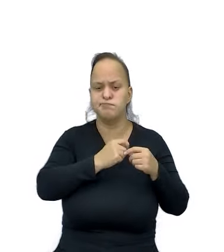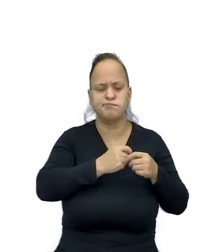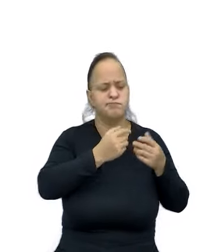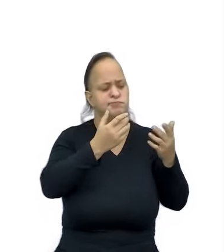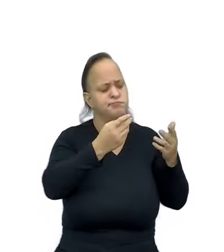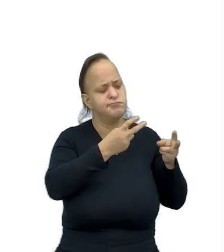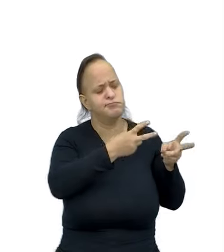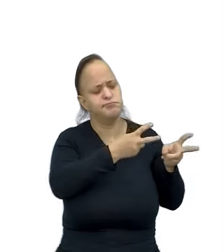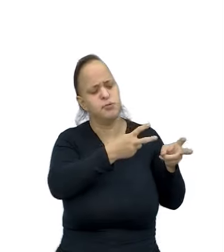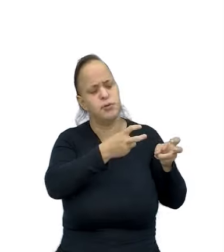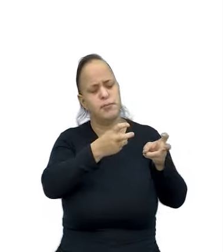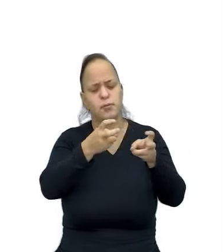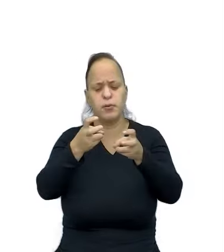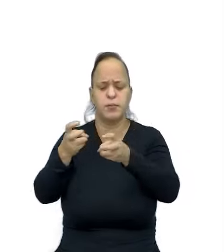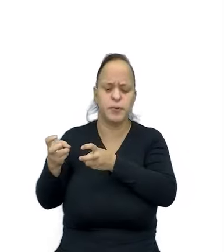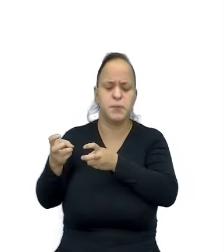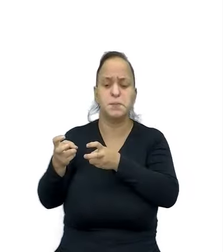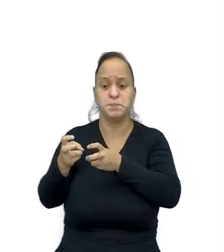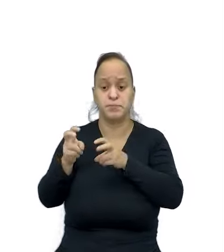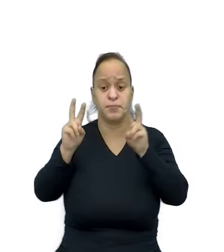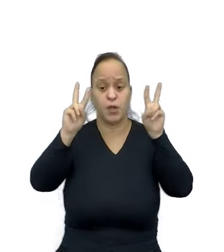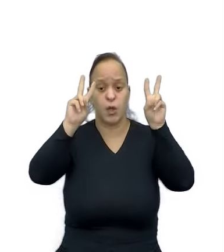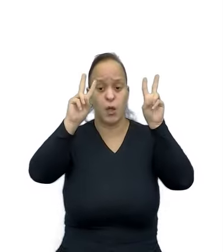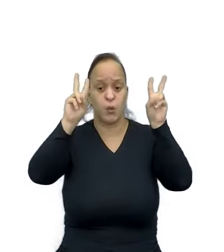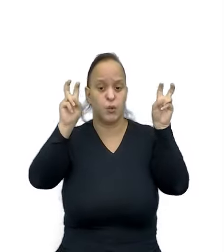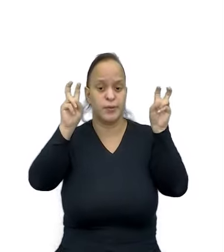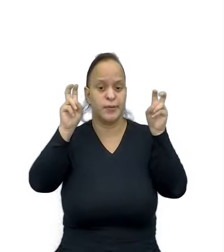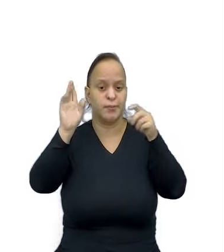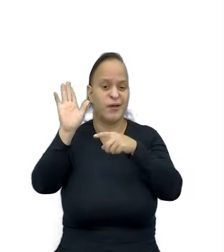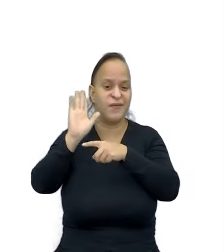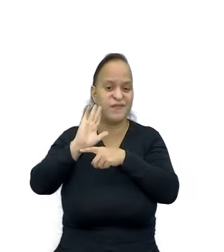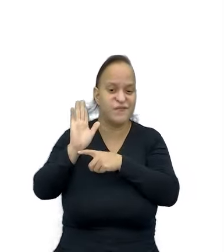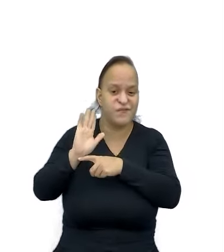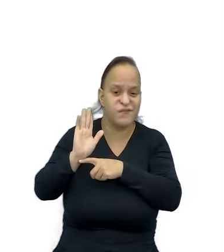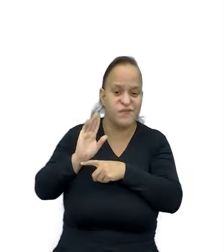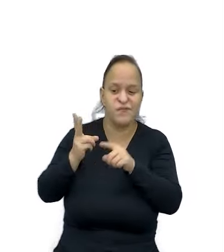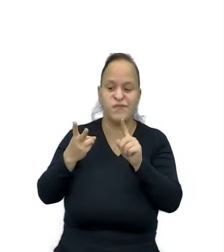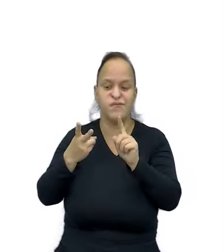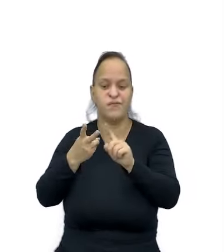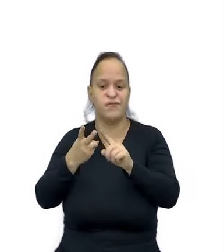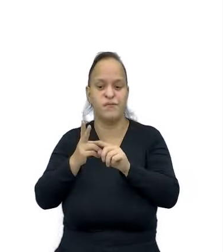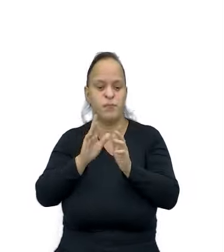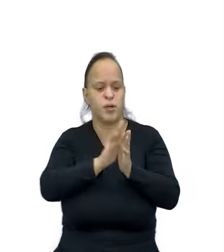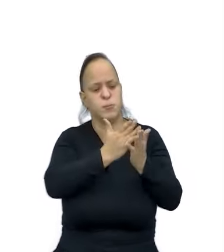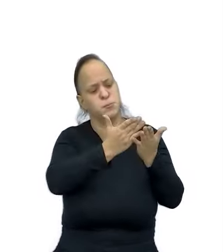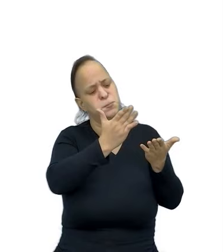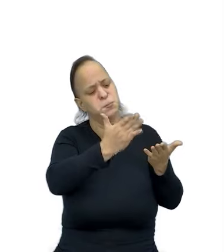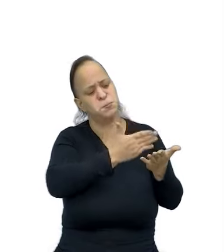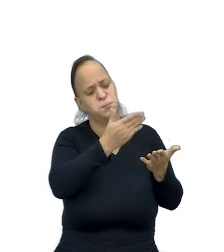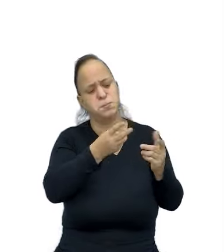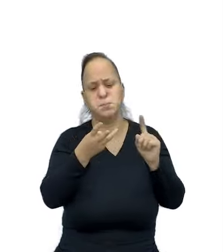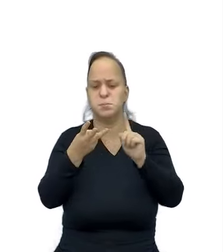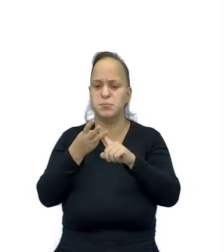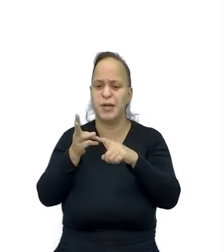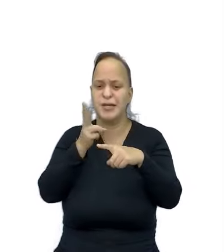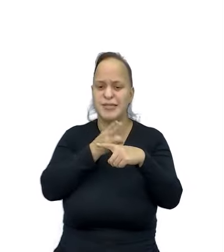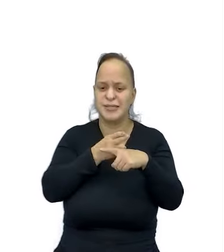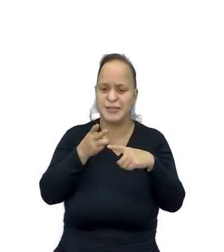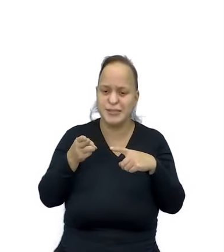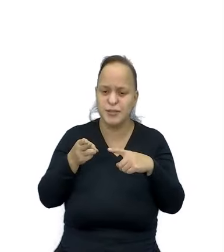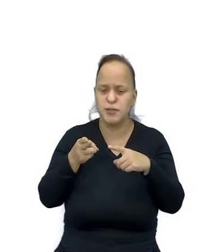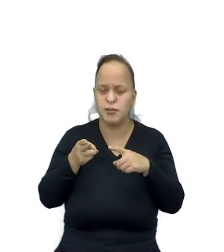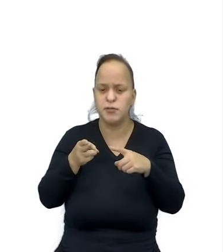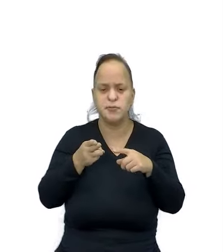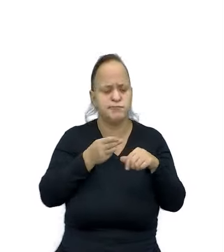levantamento antes disso. Ele vai escolher um filme, um livro, uma série, né, ele vai fazer uma pesquisa em relação a